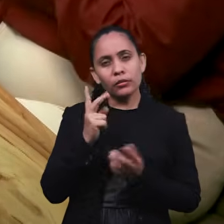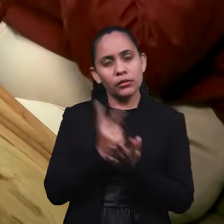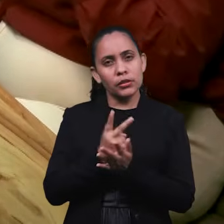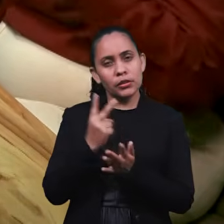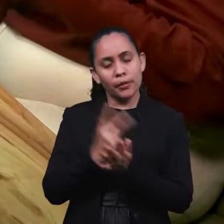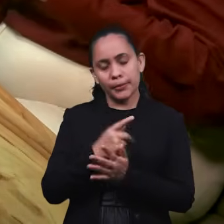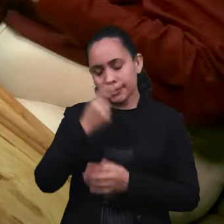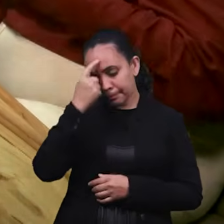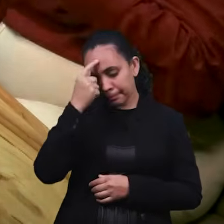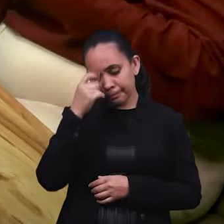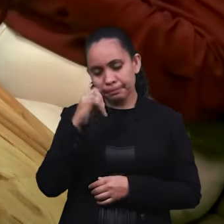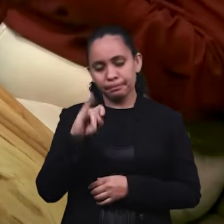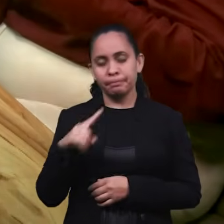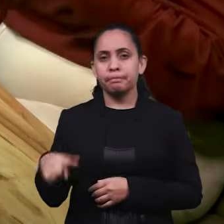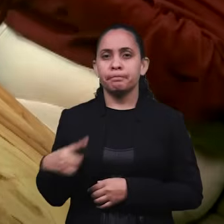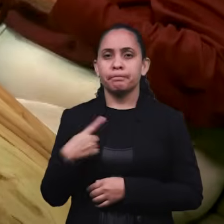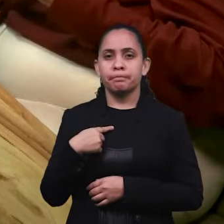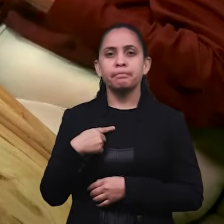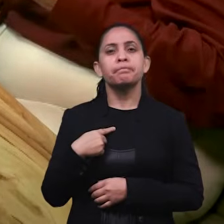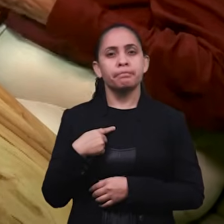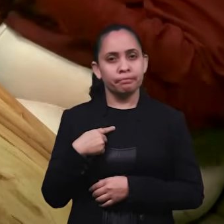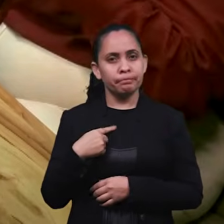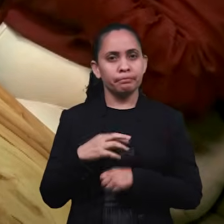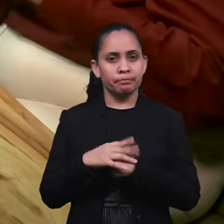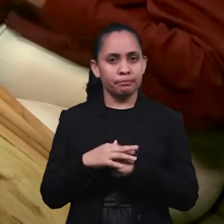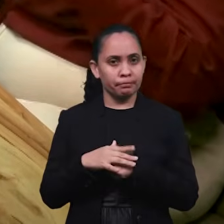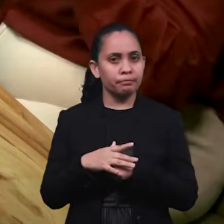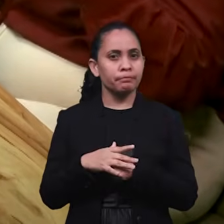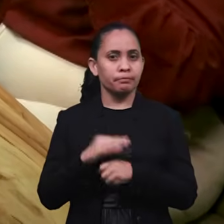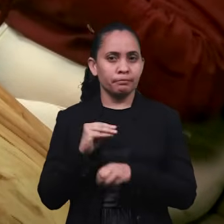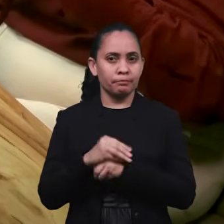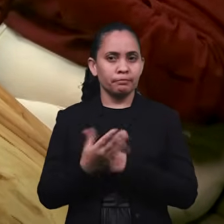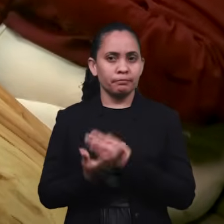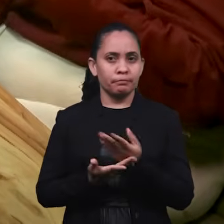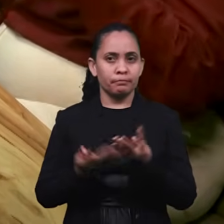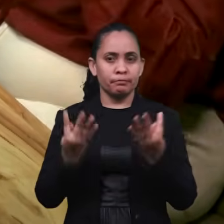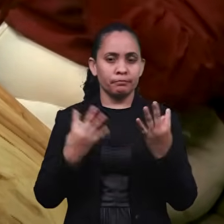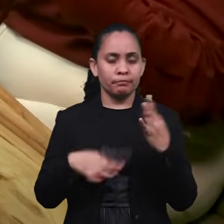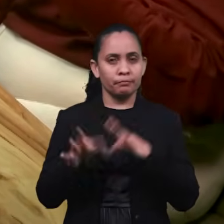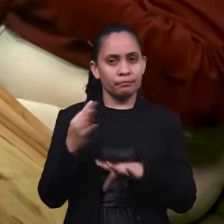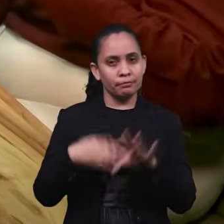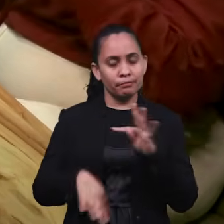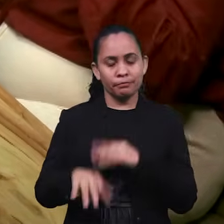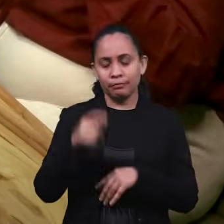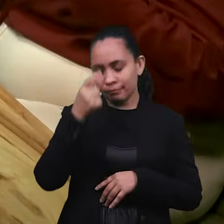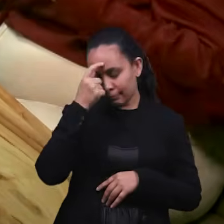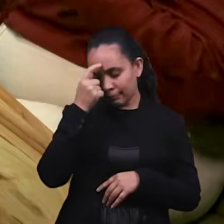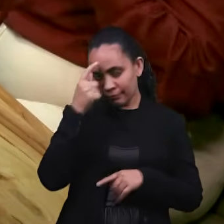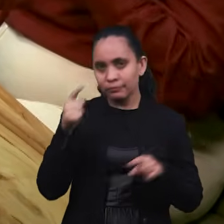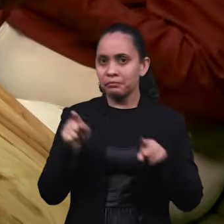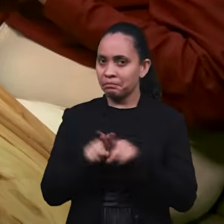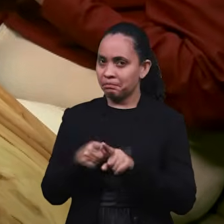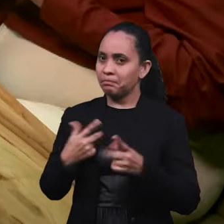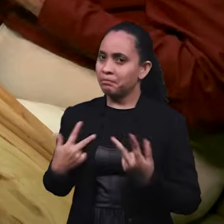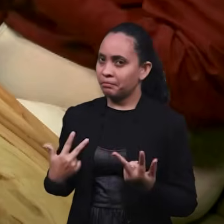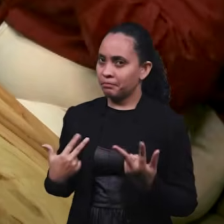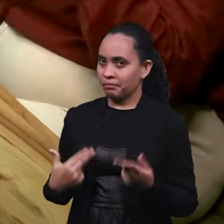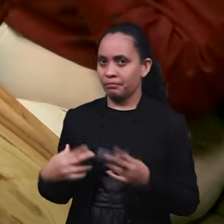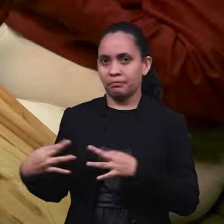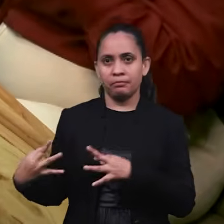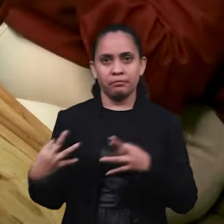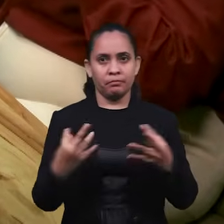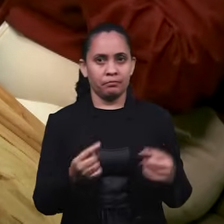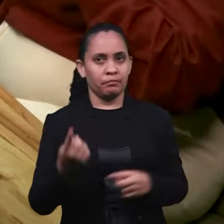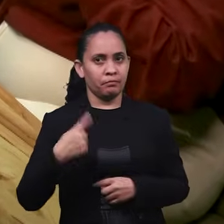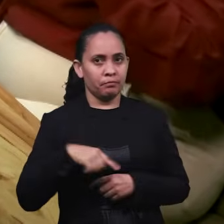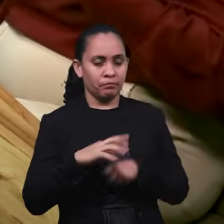né? Sim. E, assim, falar sobre a saúde intestinal é tratar da nossa mente, da nossa saúde mental também. Então,